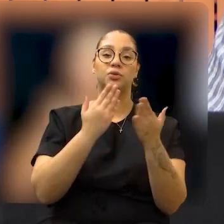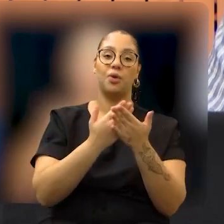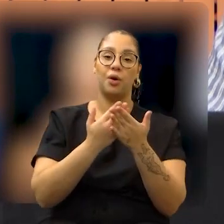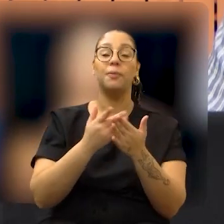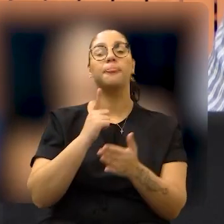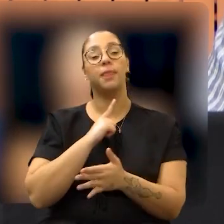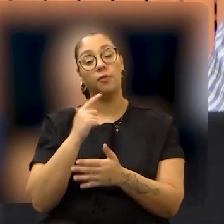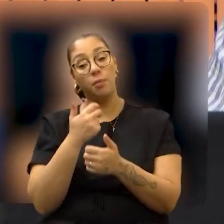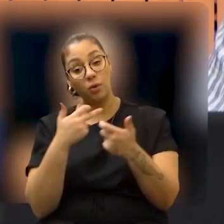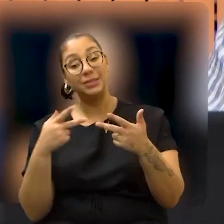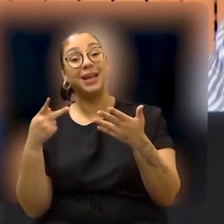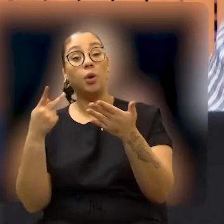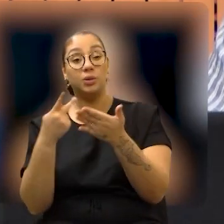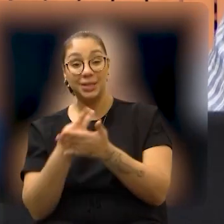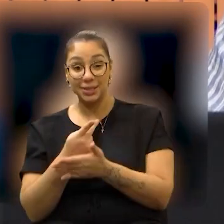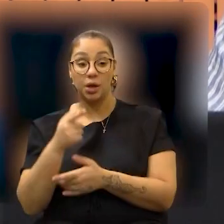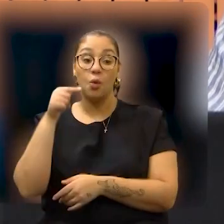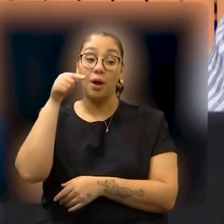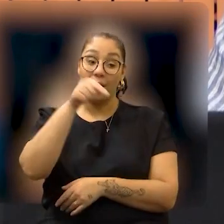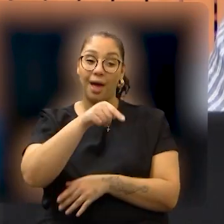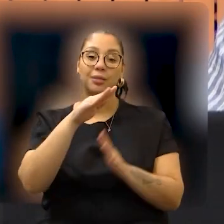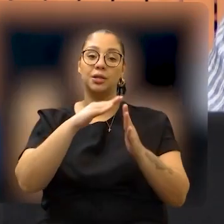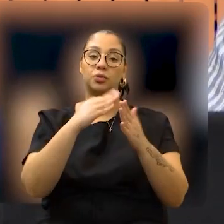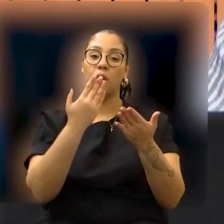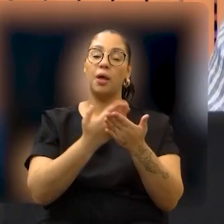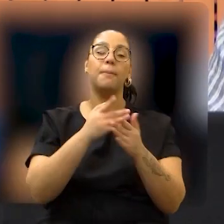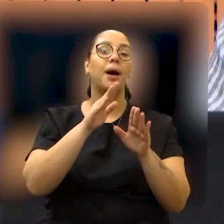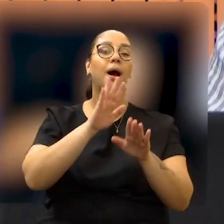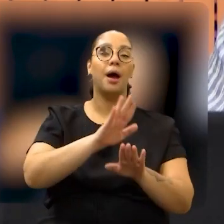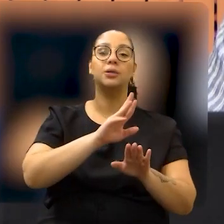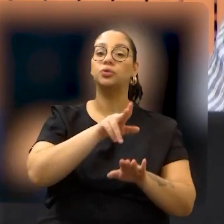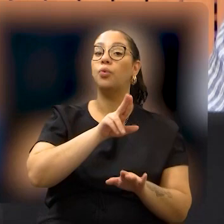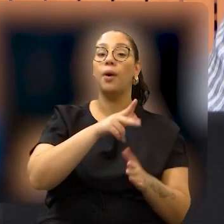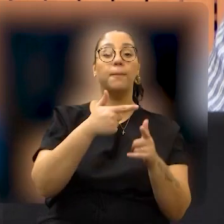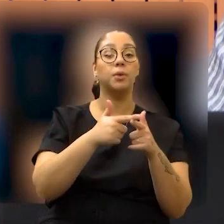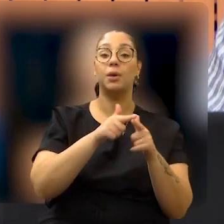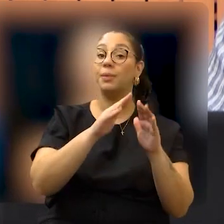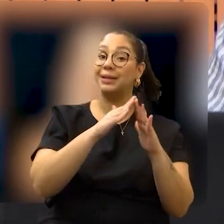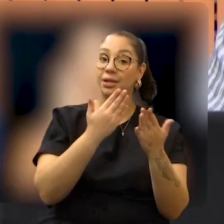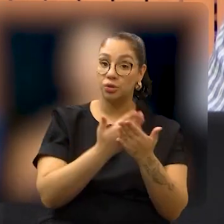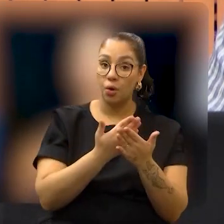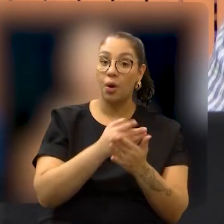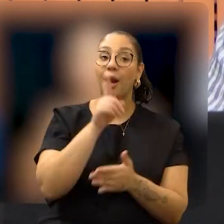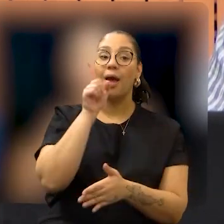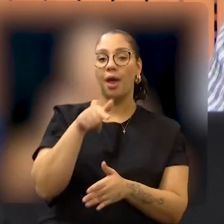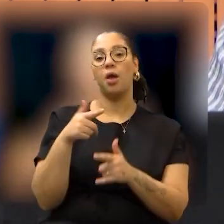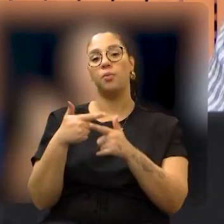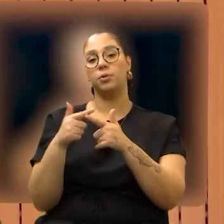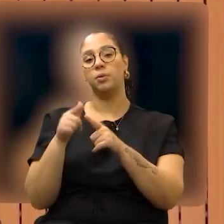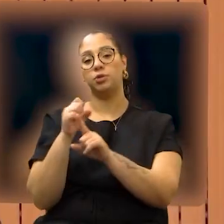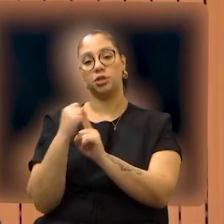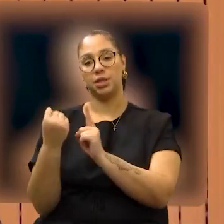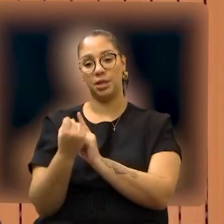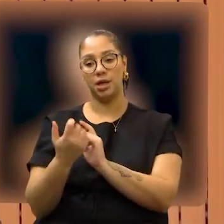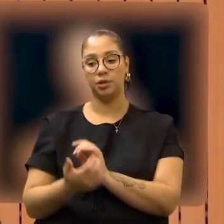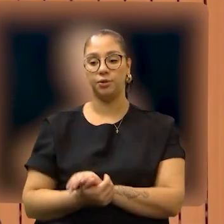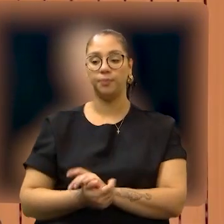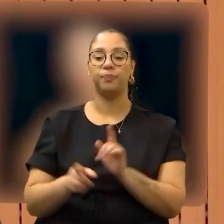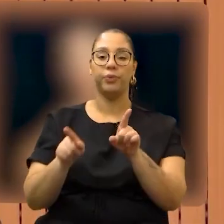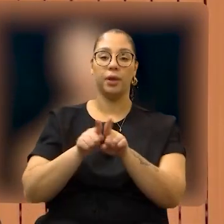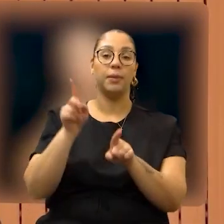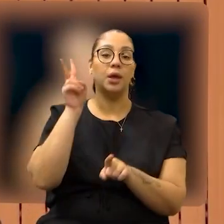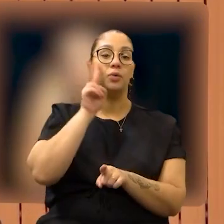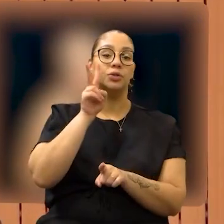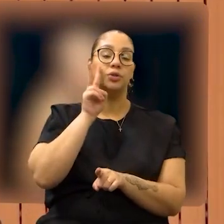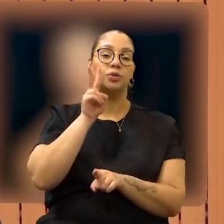aqui debatendo o que aconteceu dentro da escola, mas é justamente um reflexo do que vem acontecendo na sociedade. Entre os palestrantes